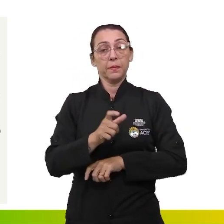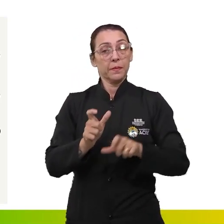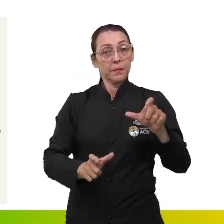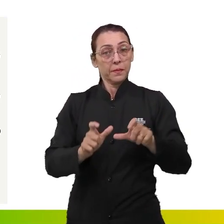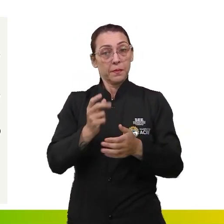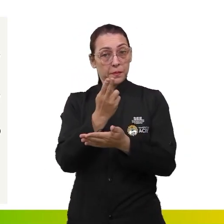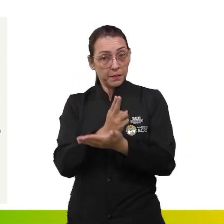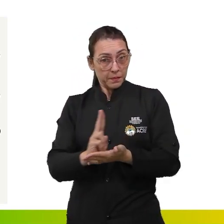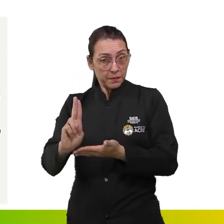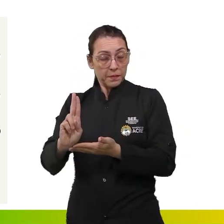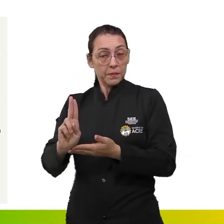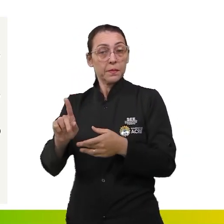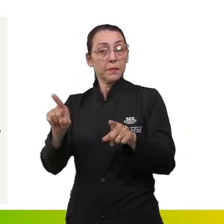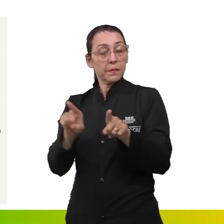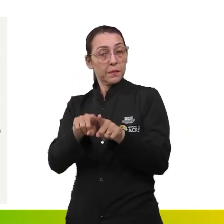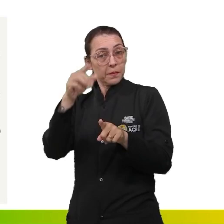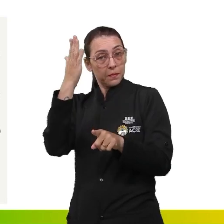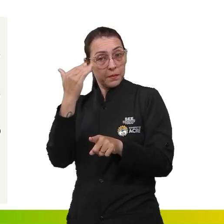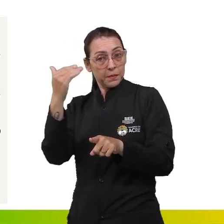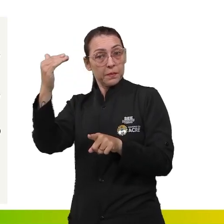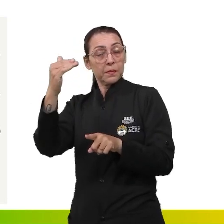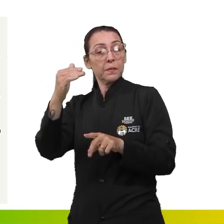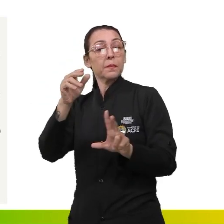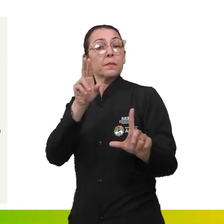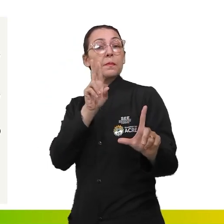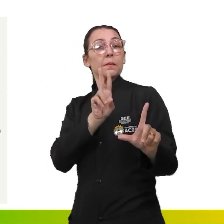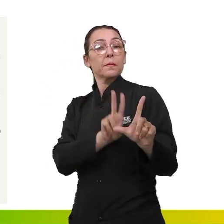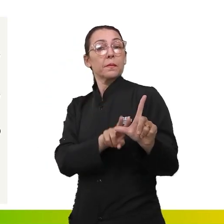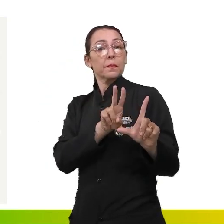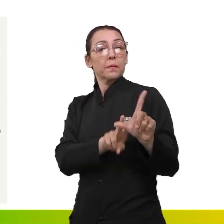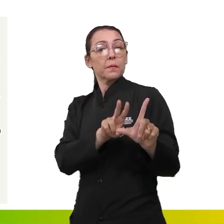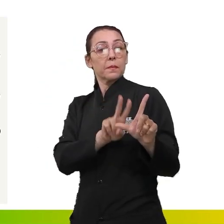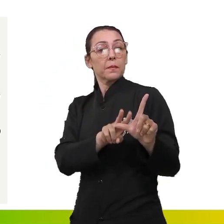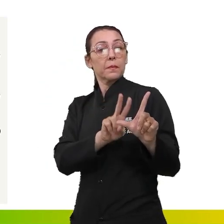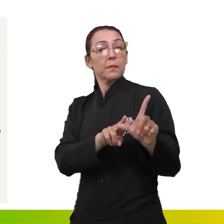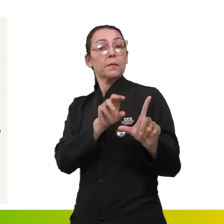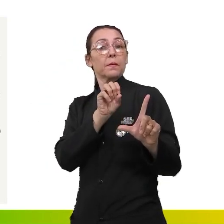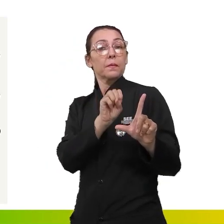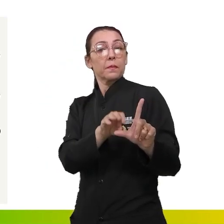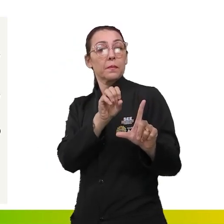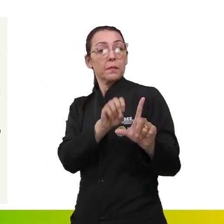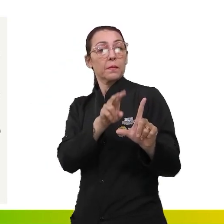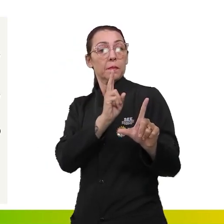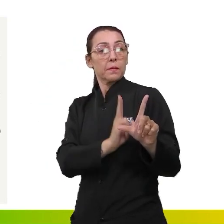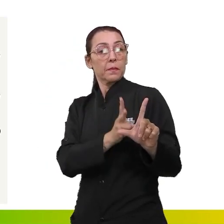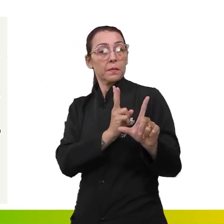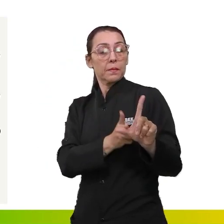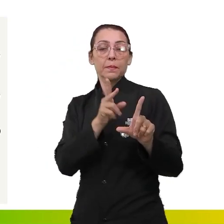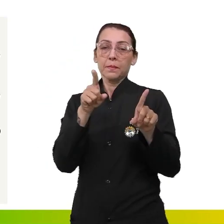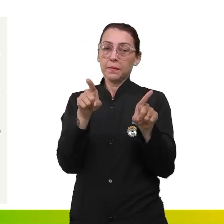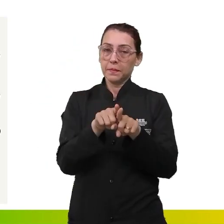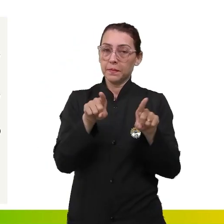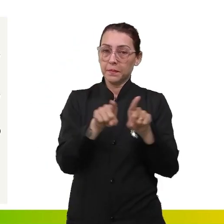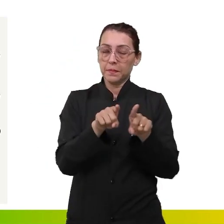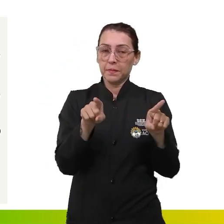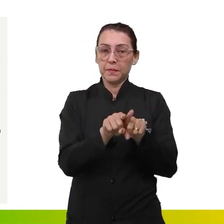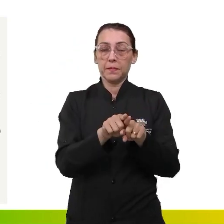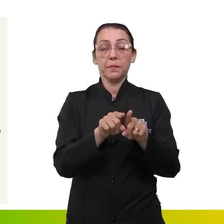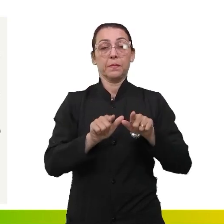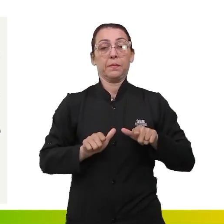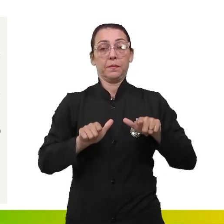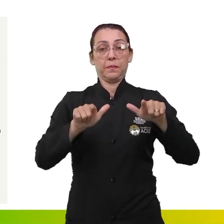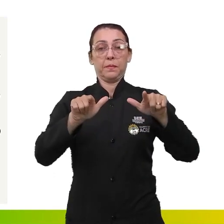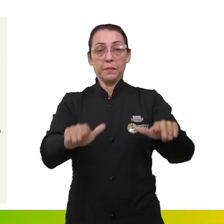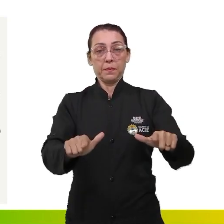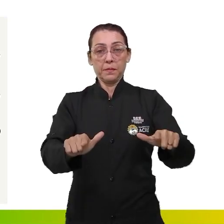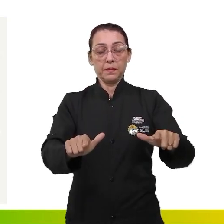As universitárias, que são as famosas bacharéis, os licenciados, são aí aqueles que emitem um diploma dentro